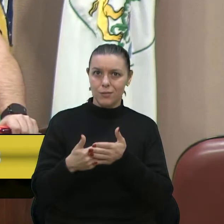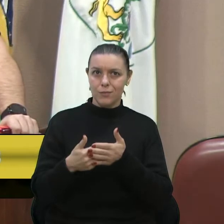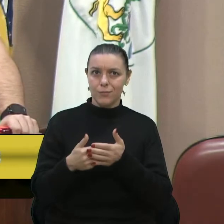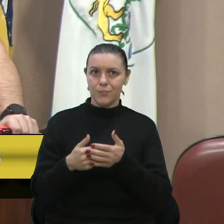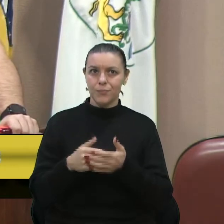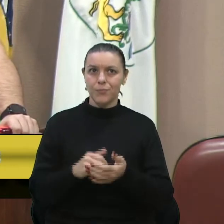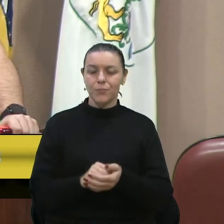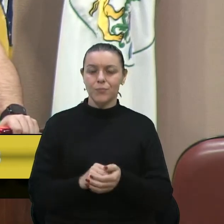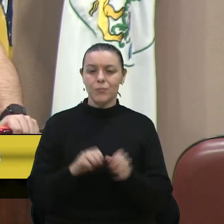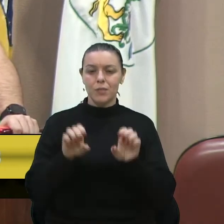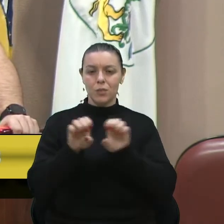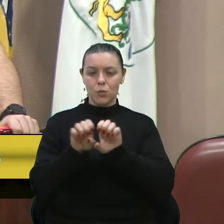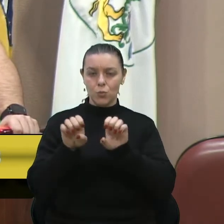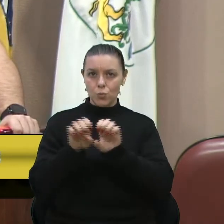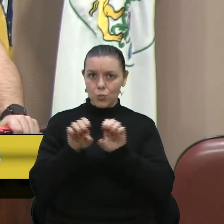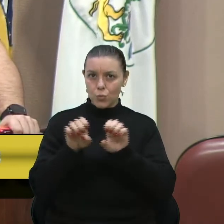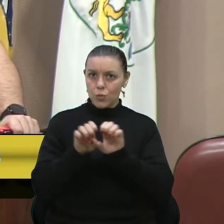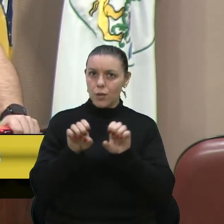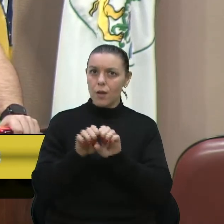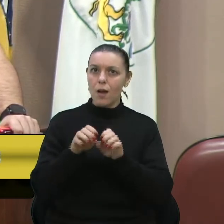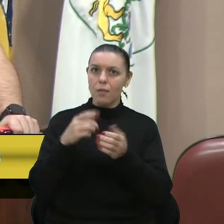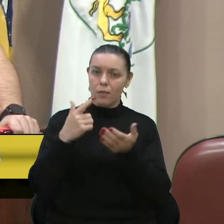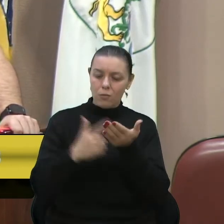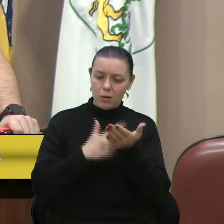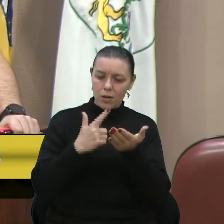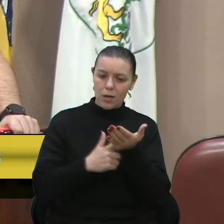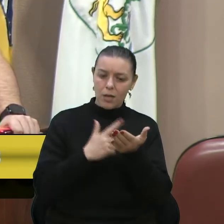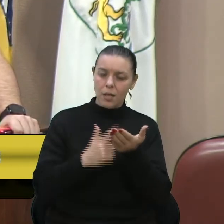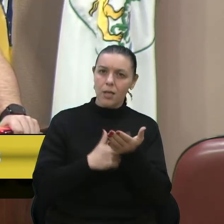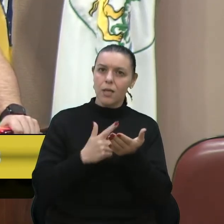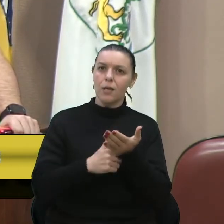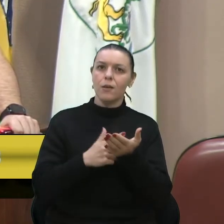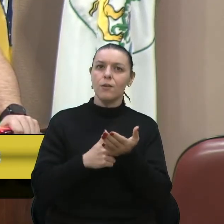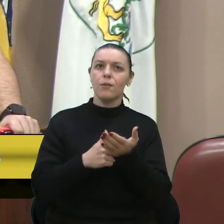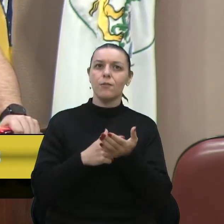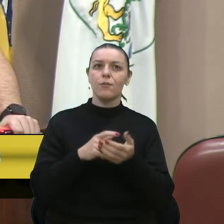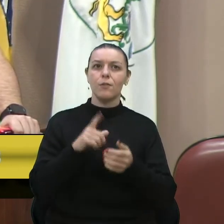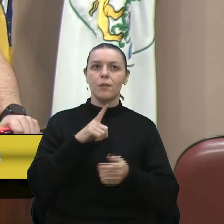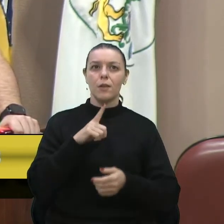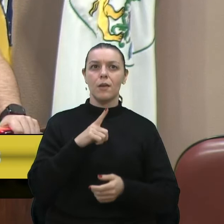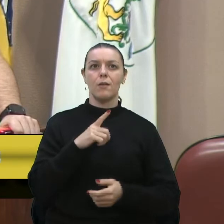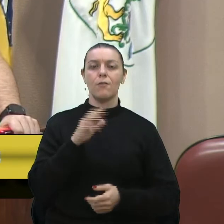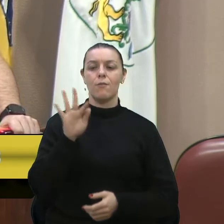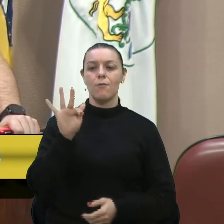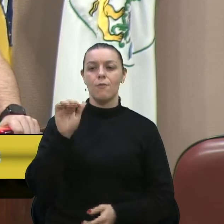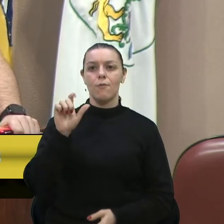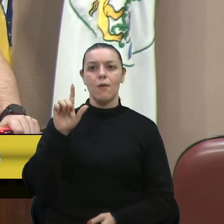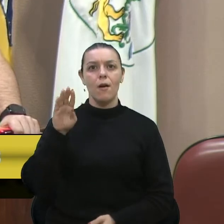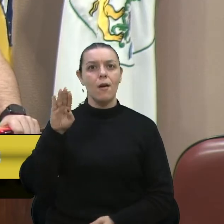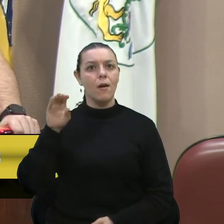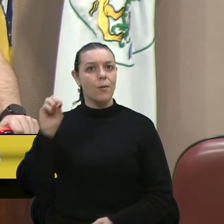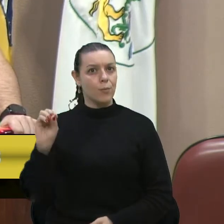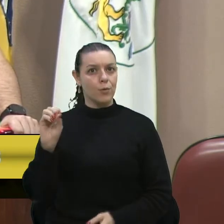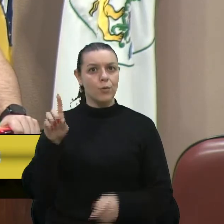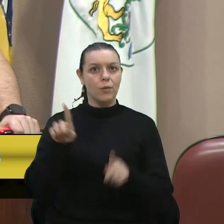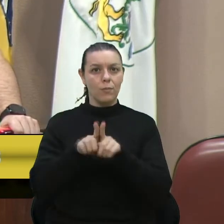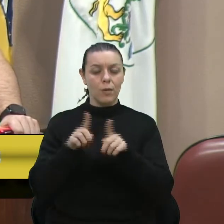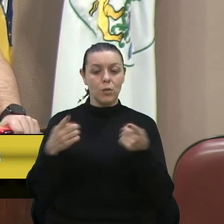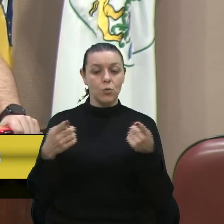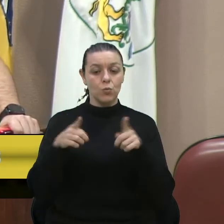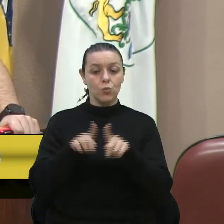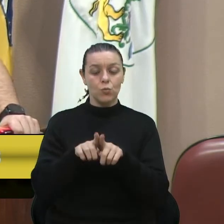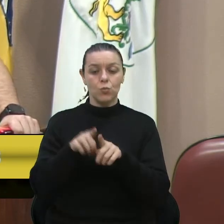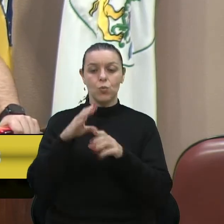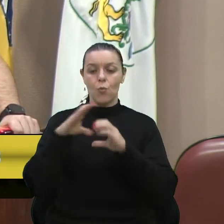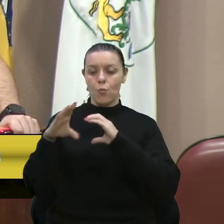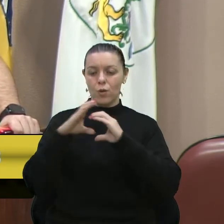né, construído aqui, o livro que ele deixou como legado, construído junto com o Fábio, com o Eduardo aqui na casa, né, a equipe nossa de